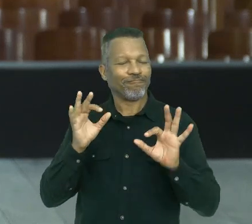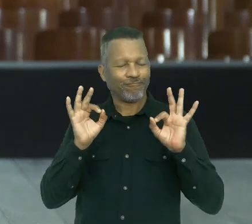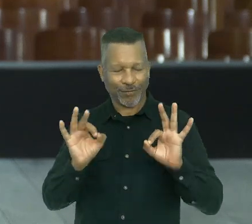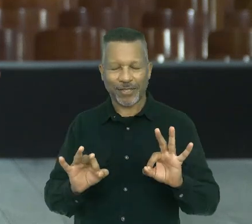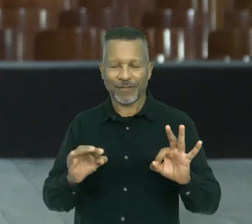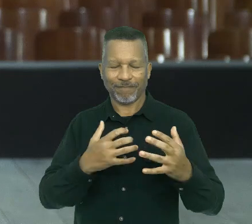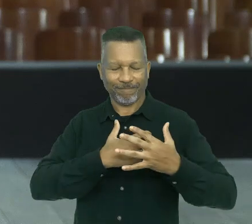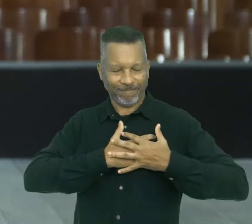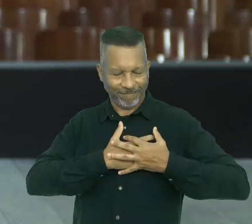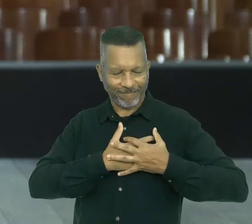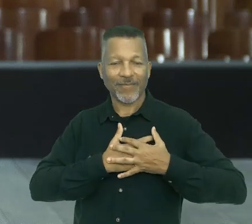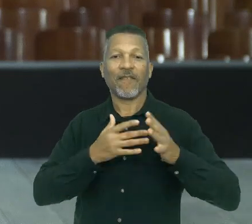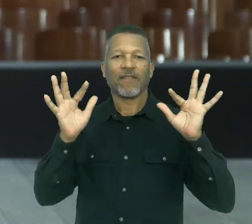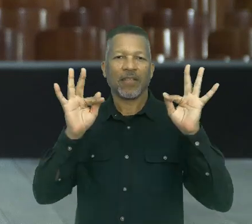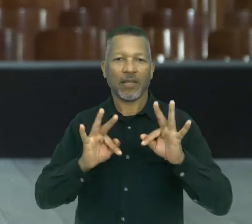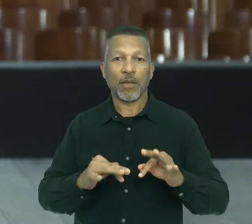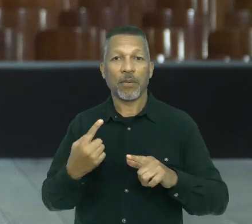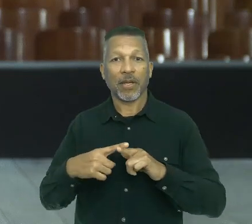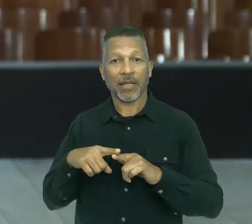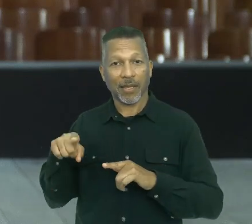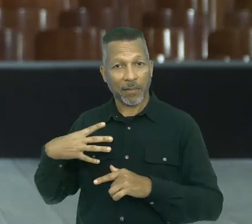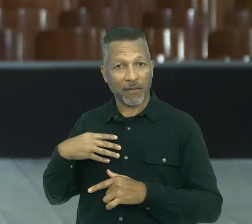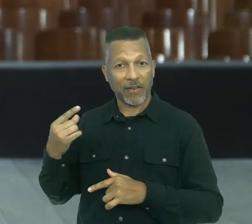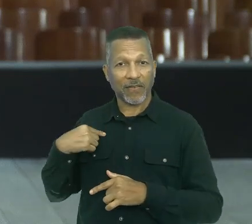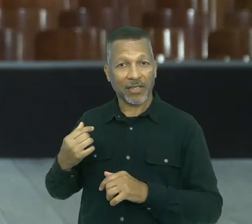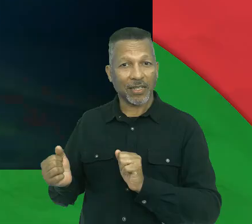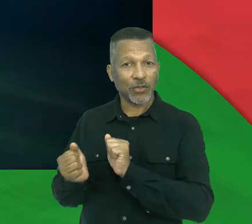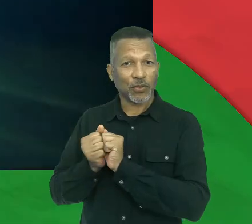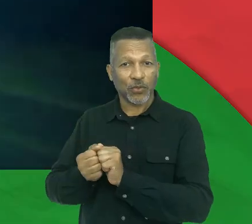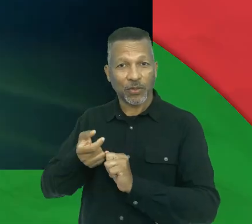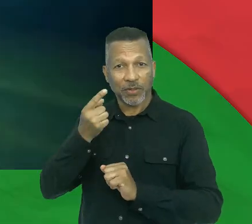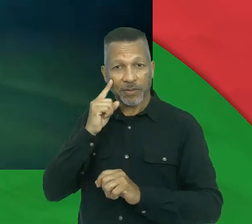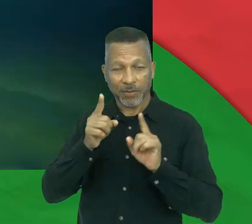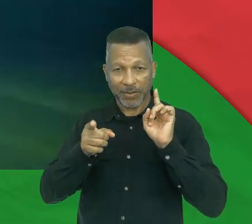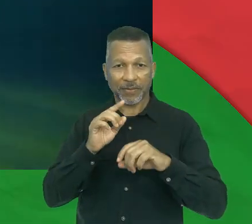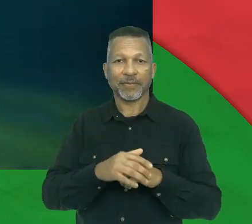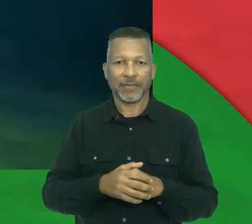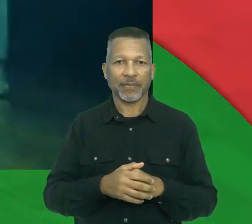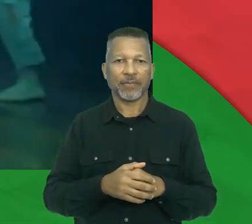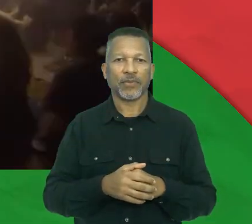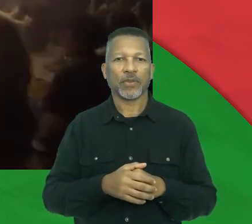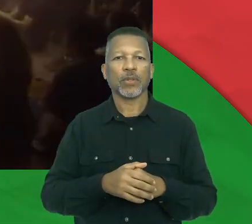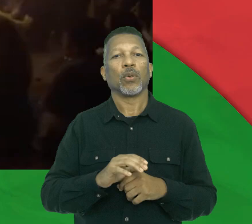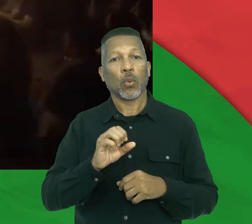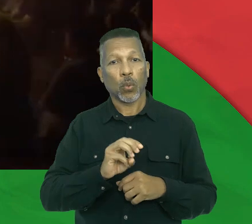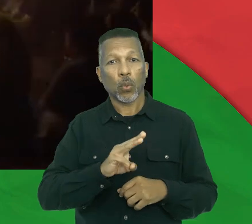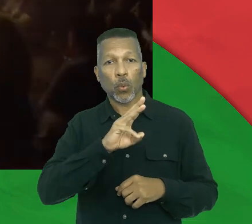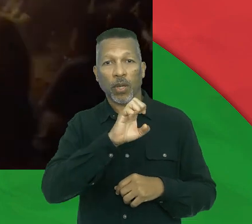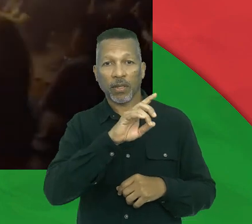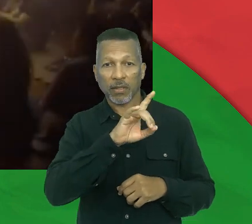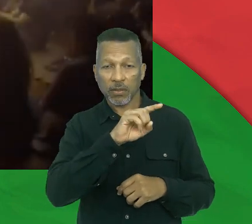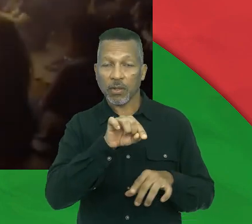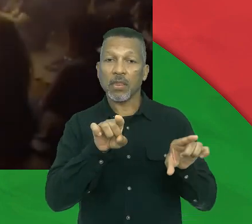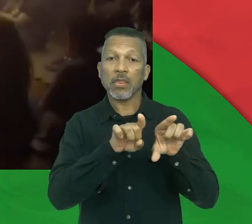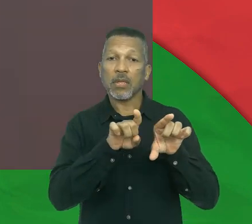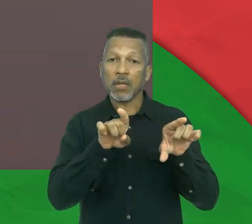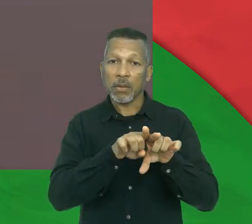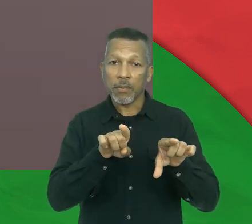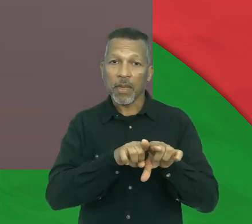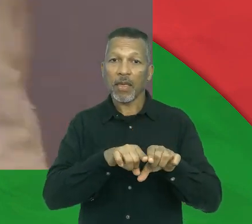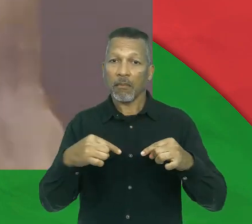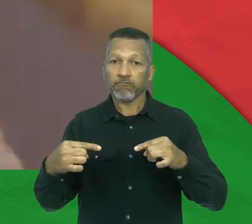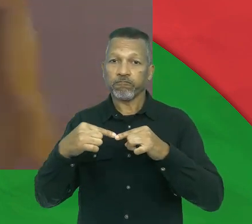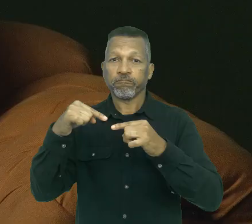feliz, que a minha filha vai estar aqui tomando conta de tudo isso. O Enderson Godoy também faz parte da história da dança